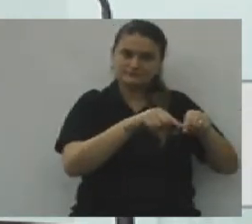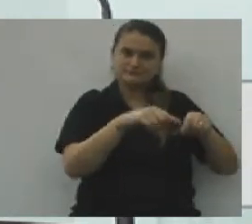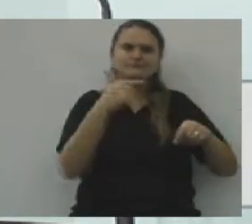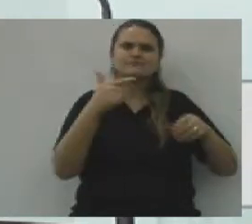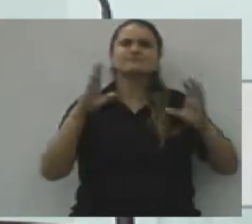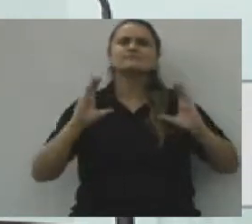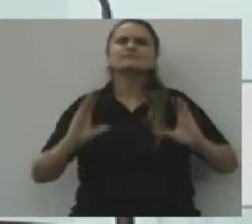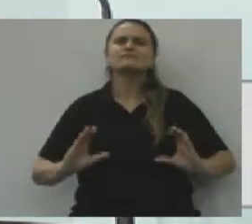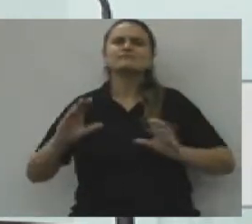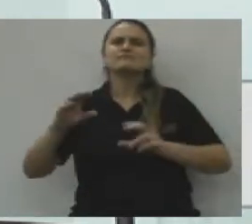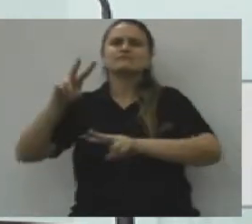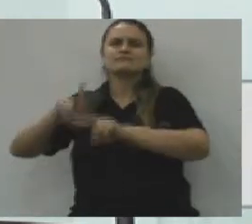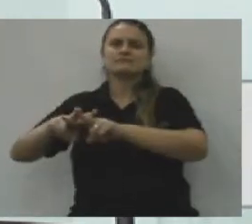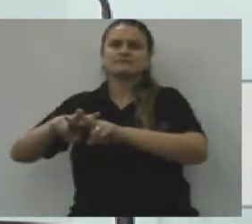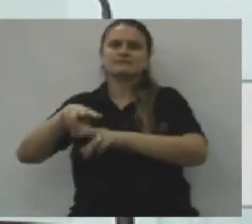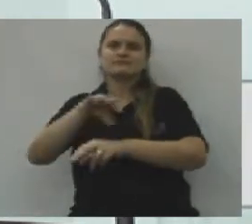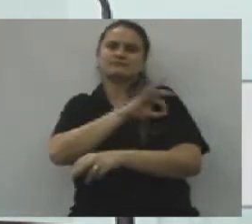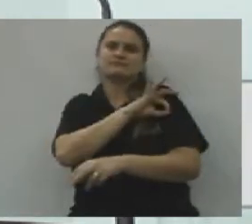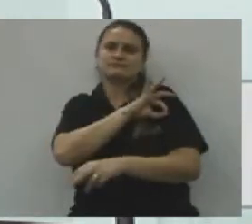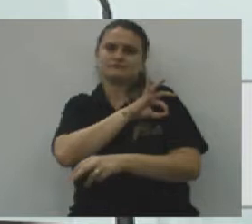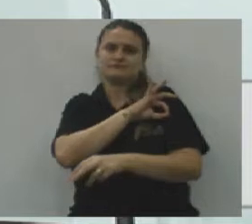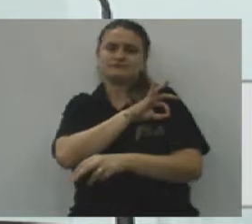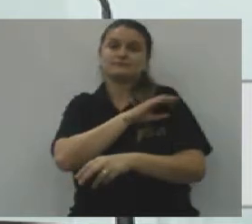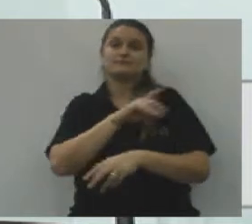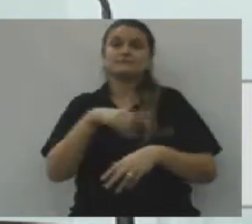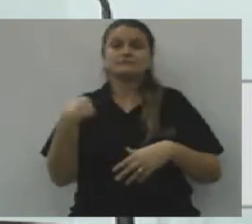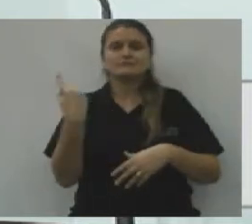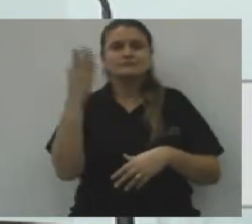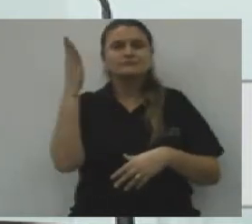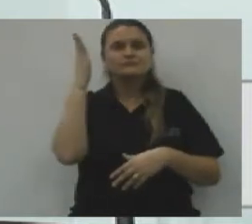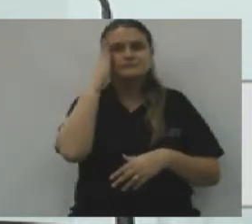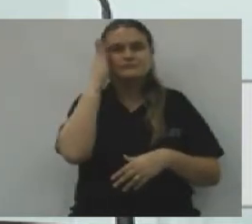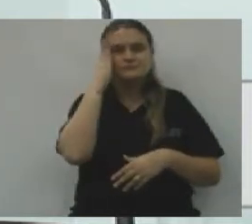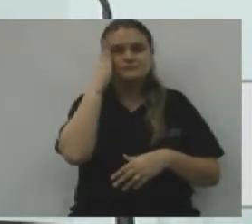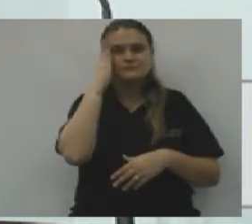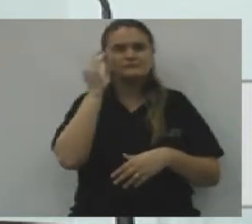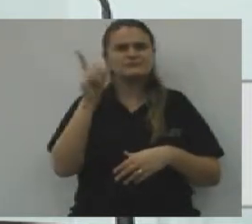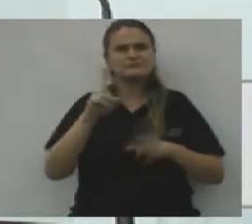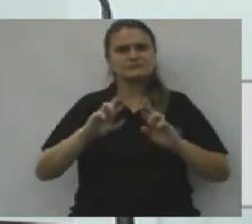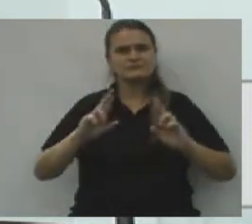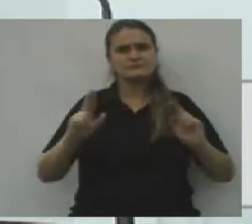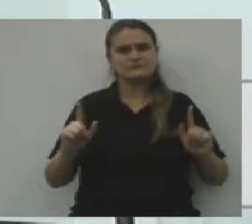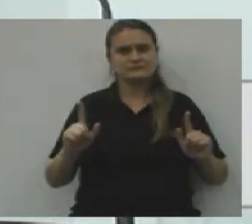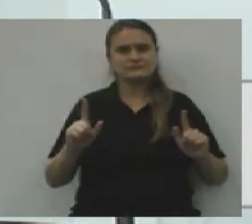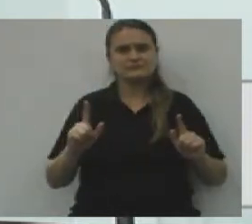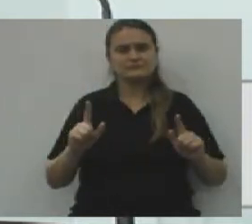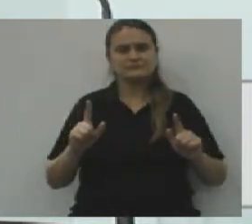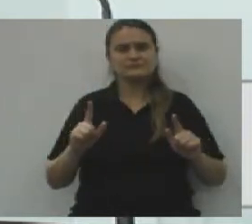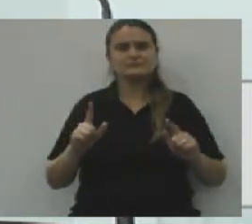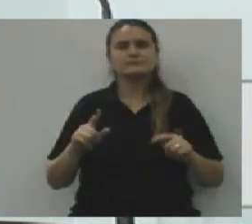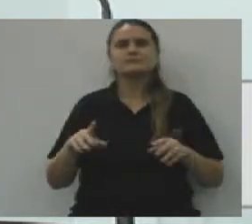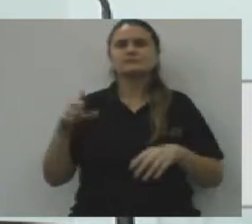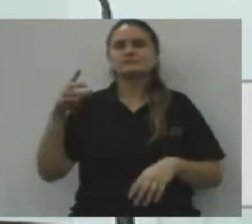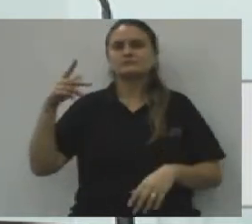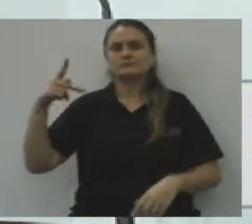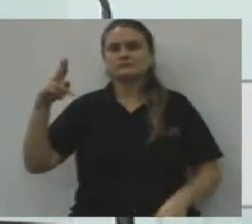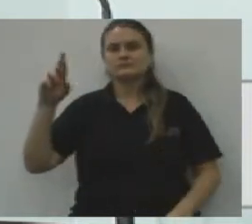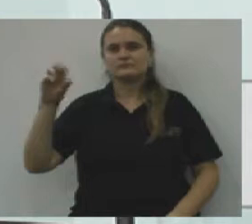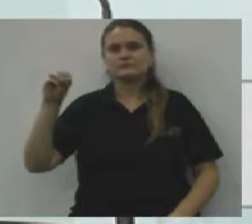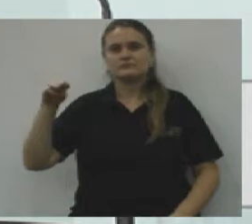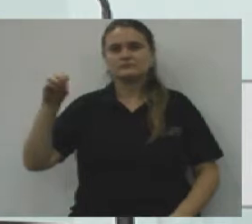cidadão na cela. E nós sabemos a diferença, bem colocado pelo promotor,